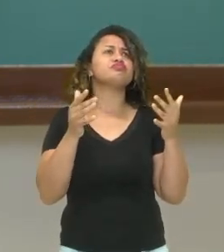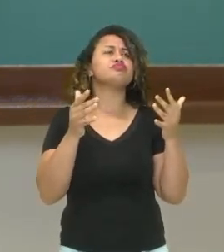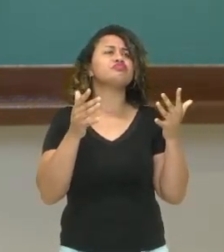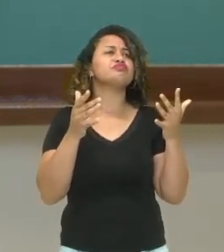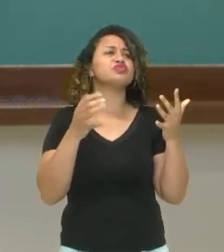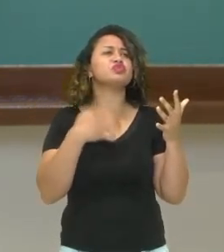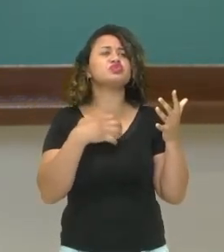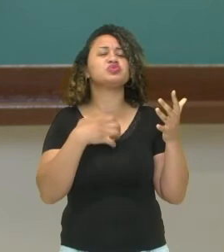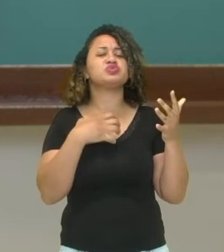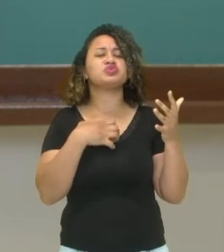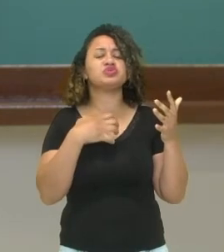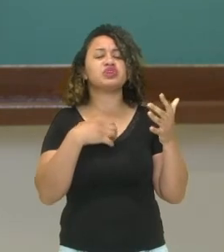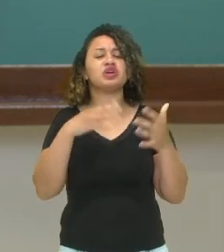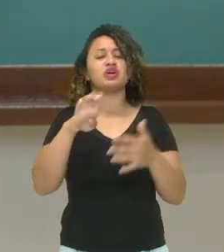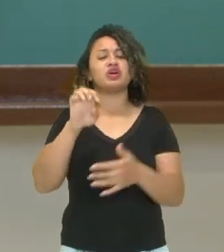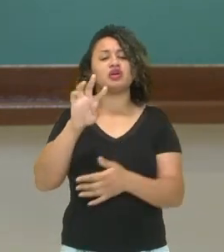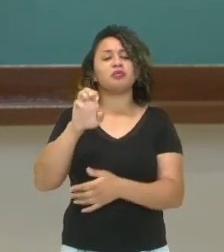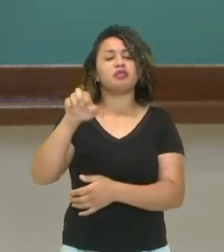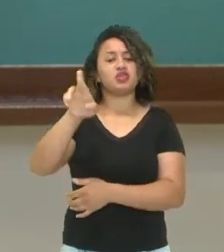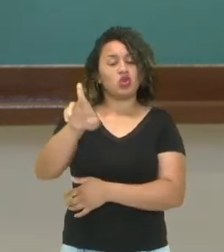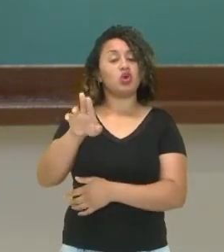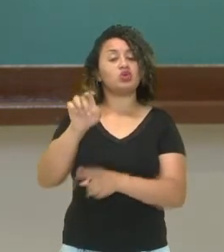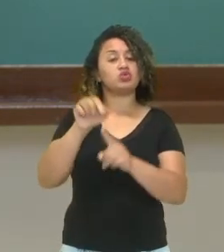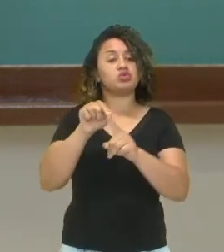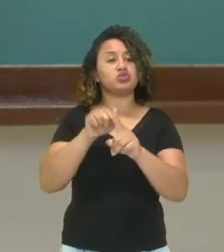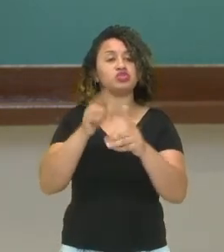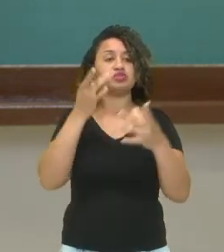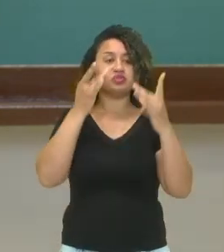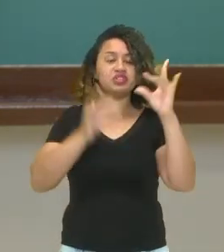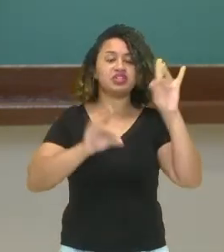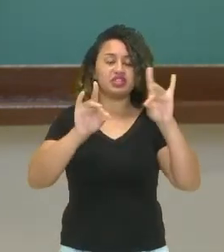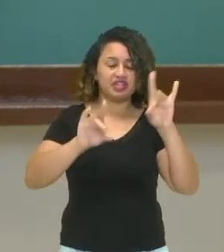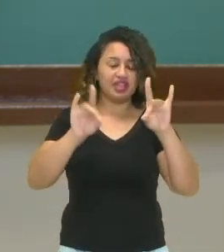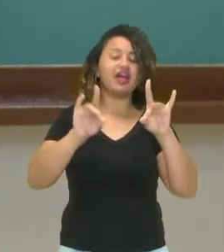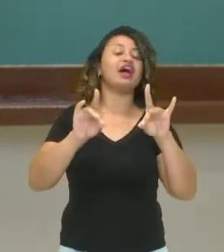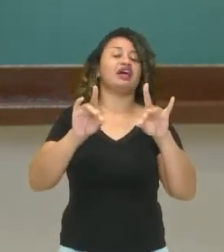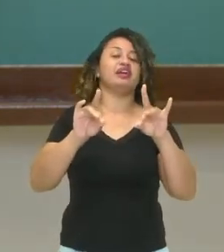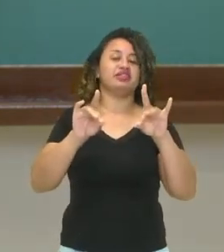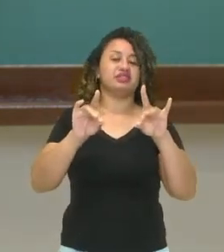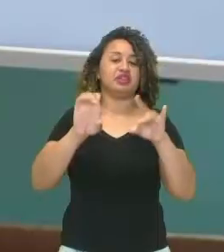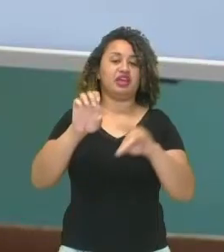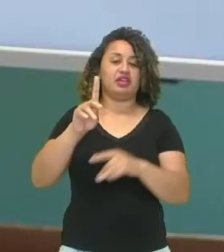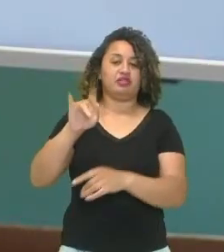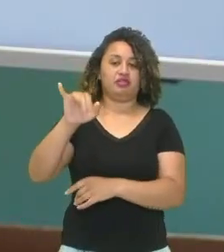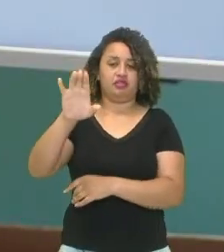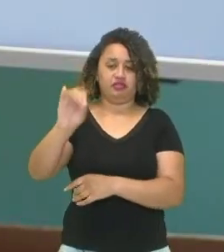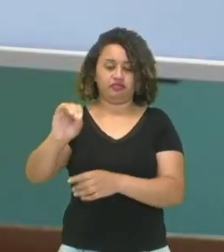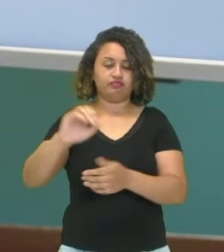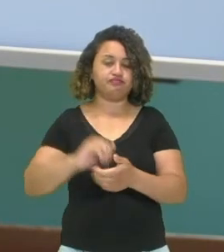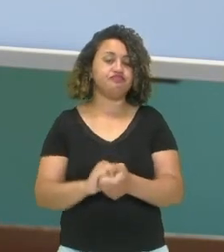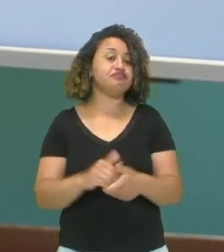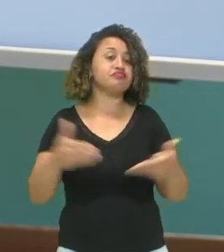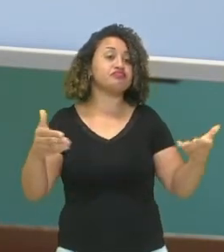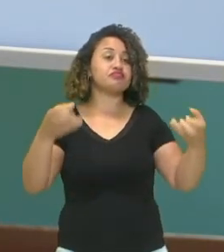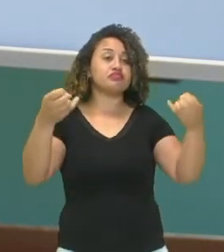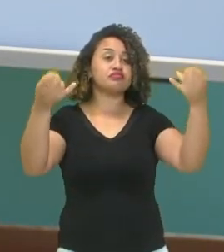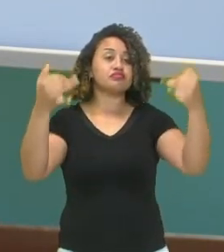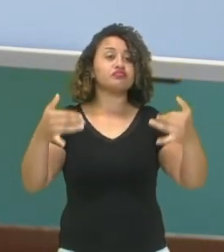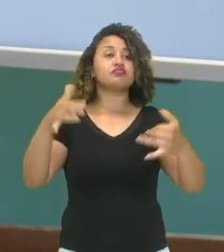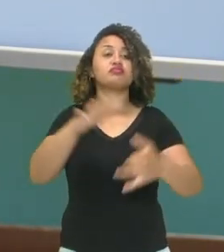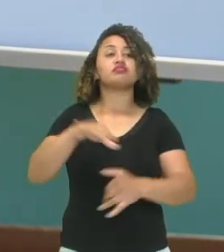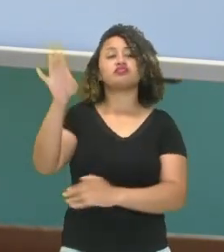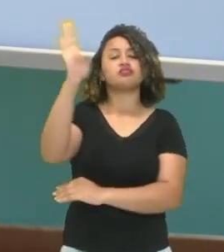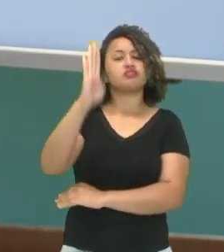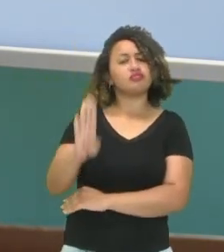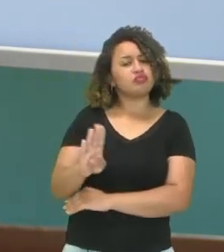aura para o Bertolt Brecht com seu teatro épico. Beleza? Seguimos. Aqui a gente cai no contexto brasileiro. Será que o Brasilzão,